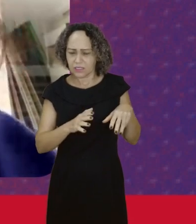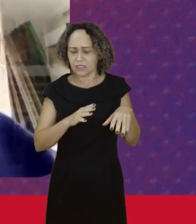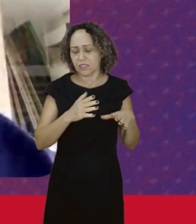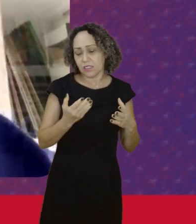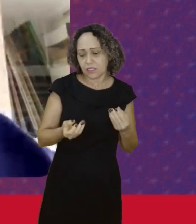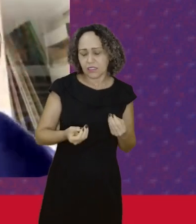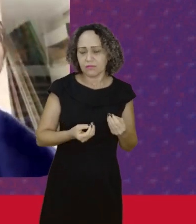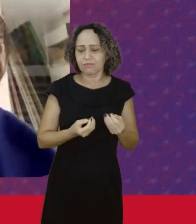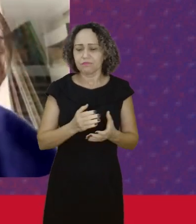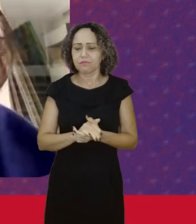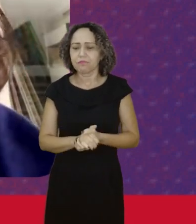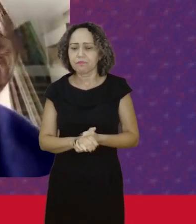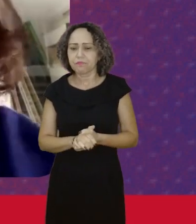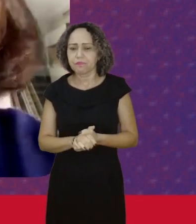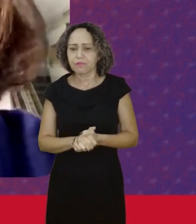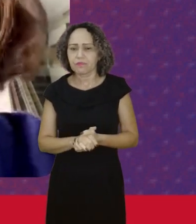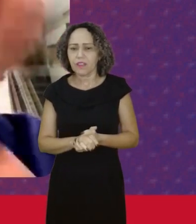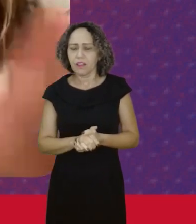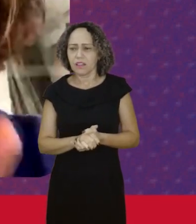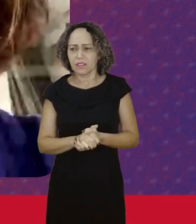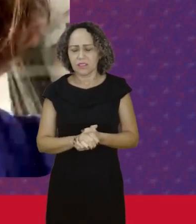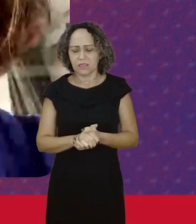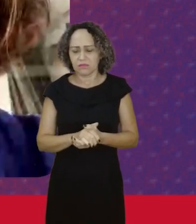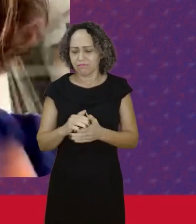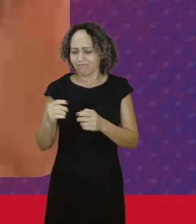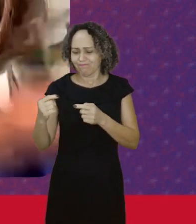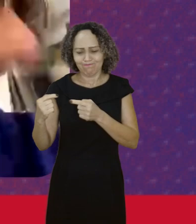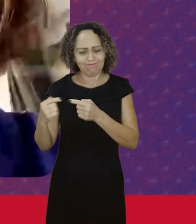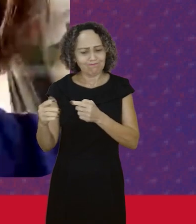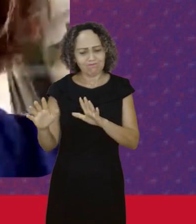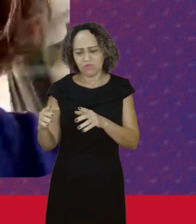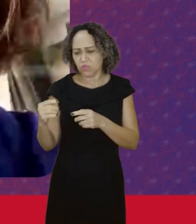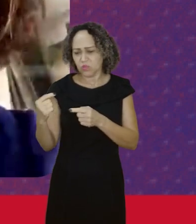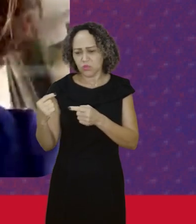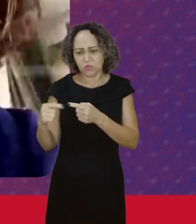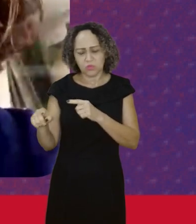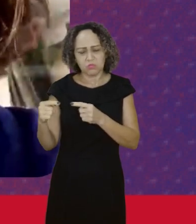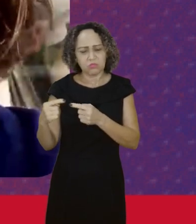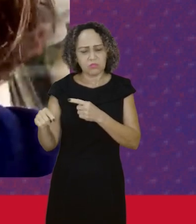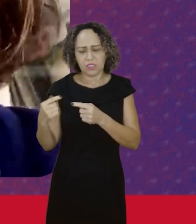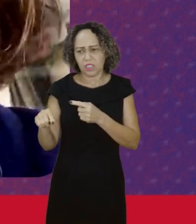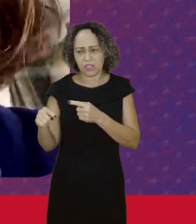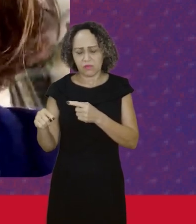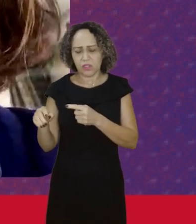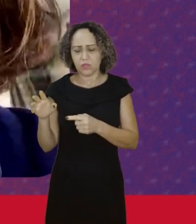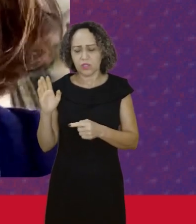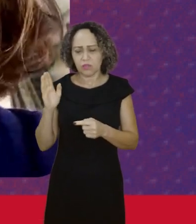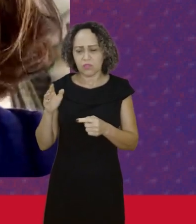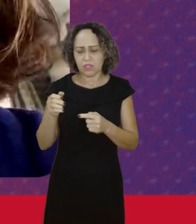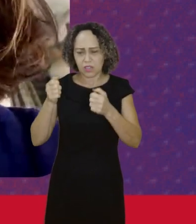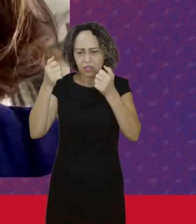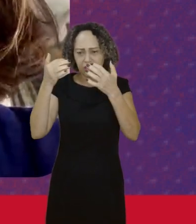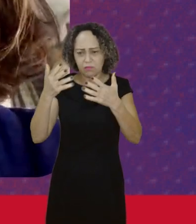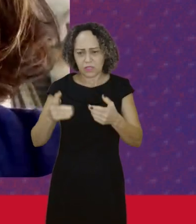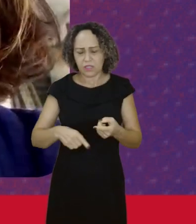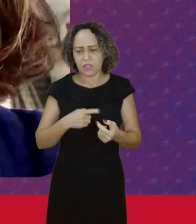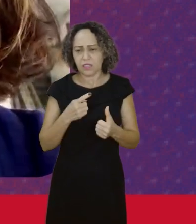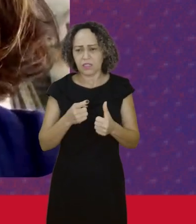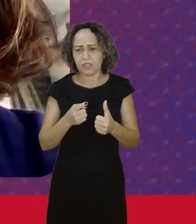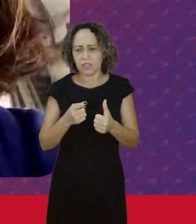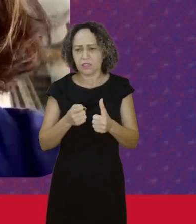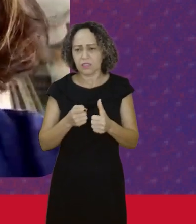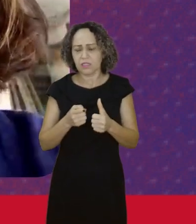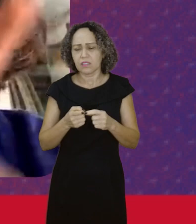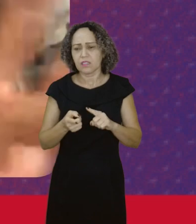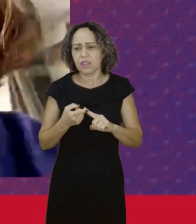ideologia de gênero não tem nada a ver com isso que eu apontei aqui para vocês na primeira aula e nem tem